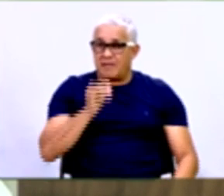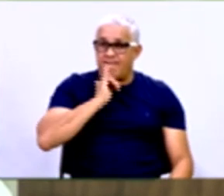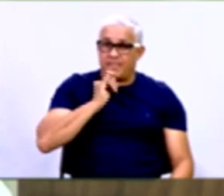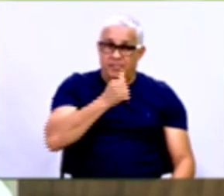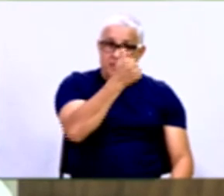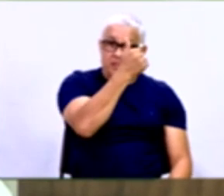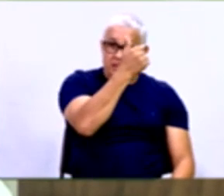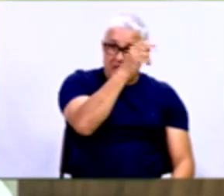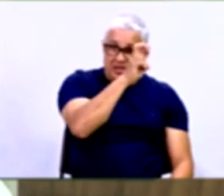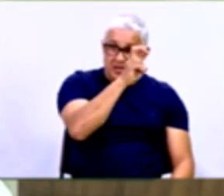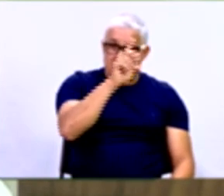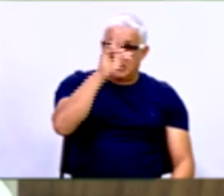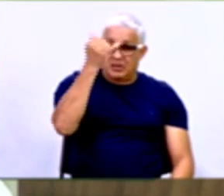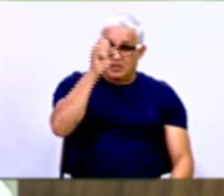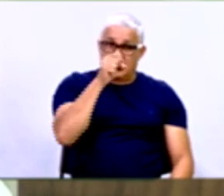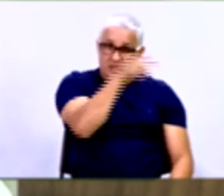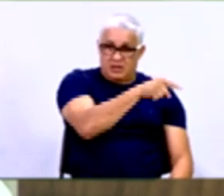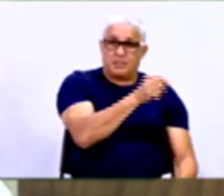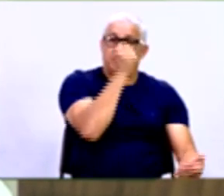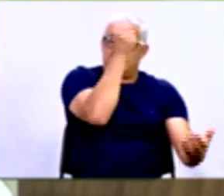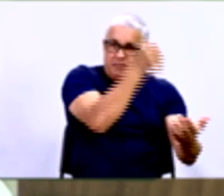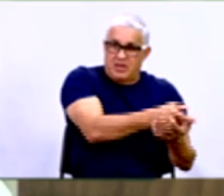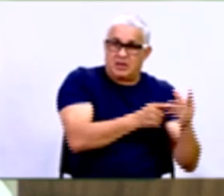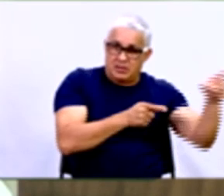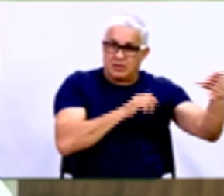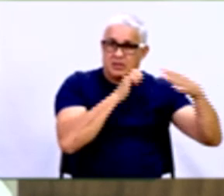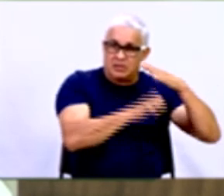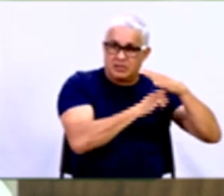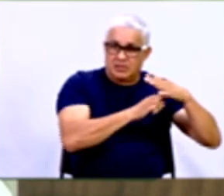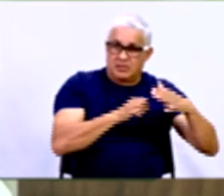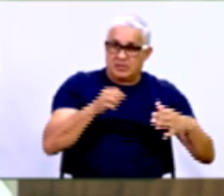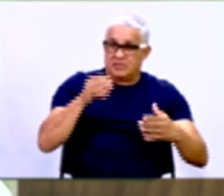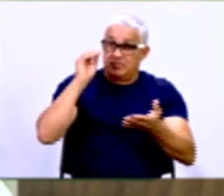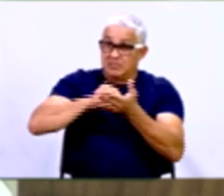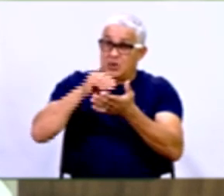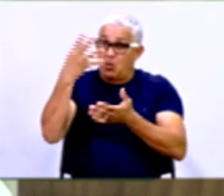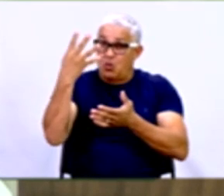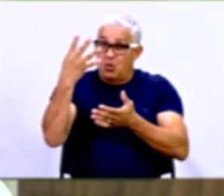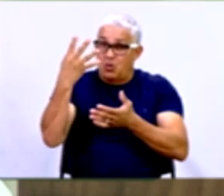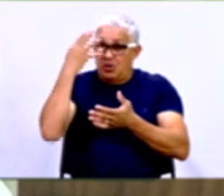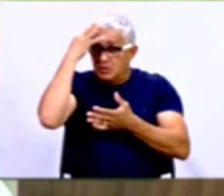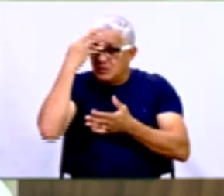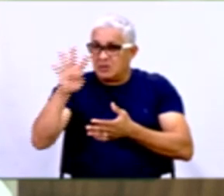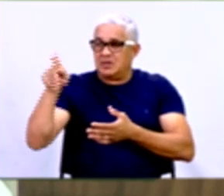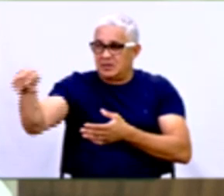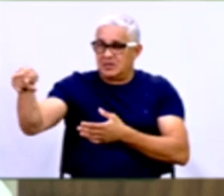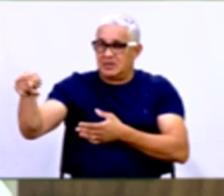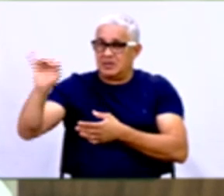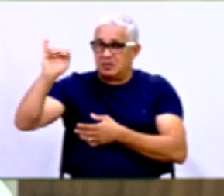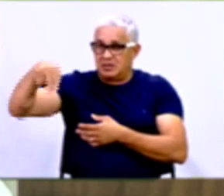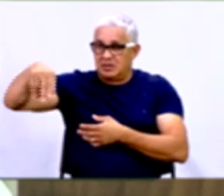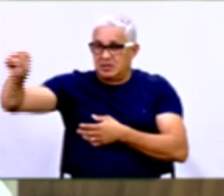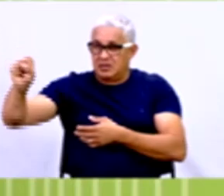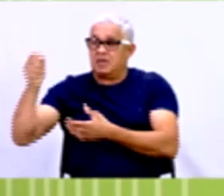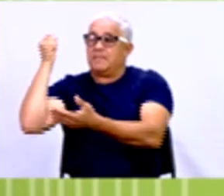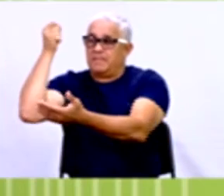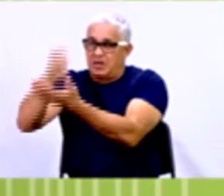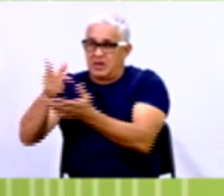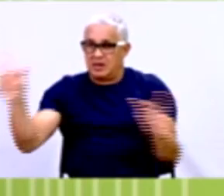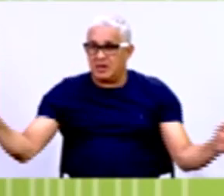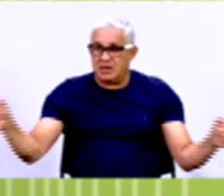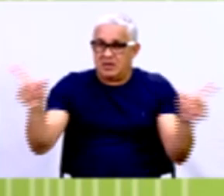restantes, a Previdência é quem vai se responsabilizar pelos pagamentos do benefício ao empregado.